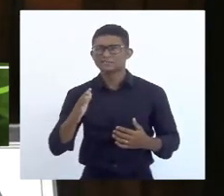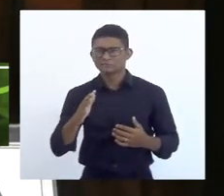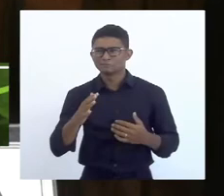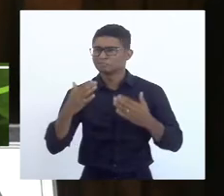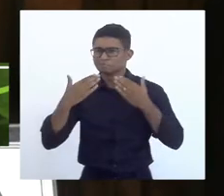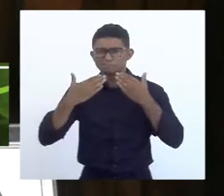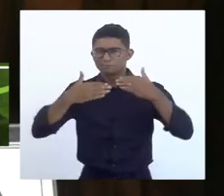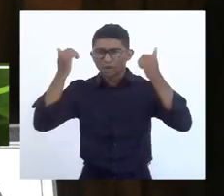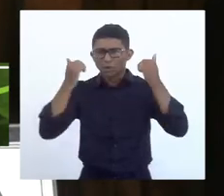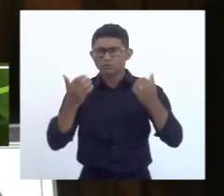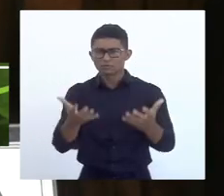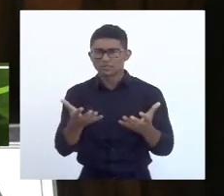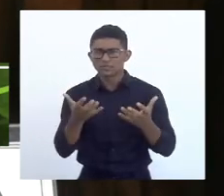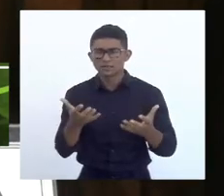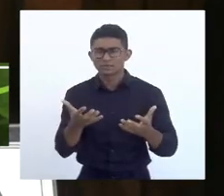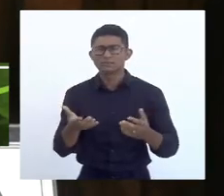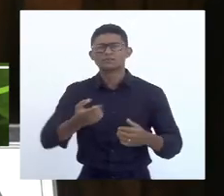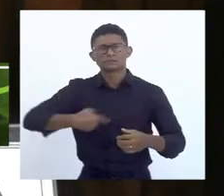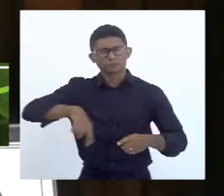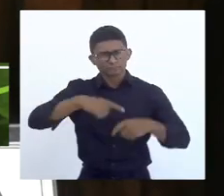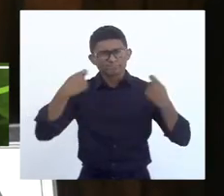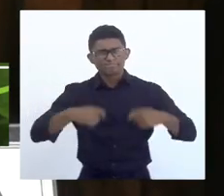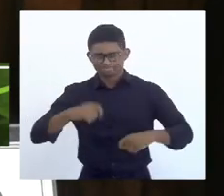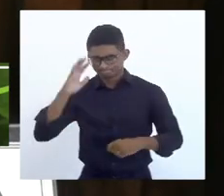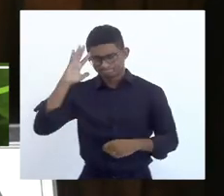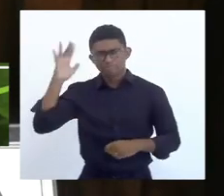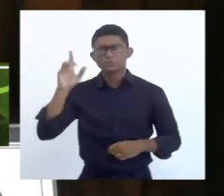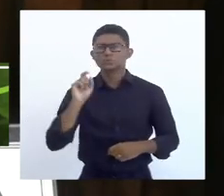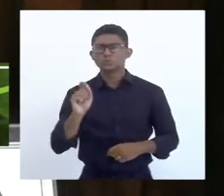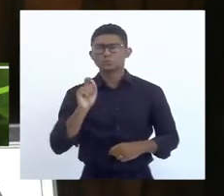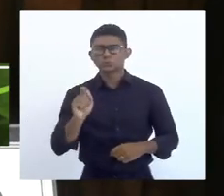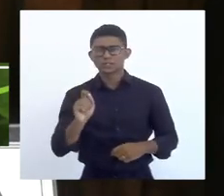não realizado, nós precisamos pensar um país que não